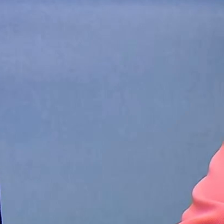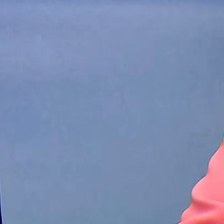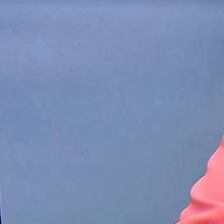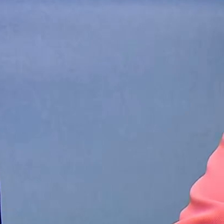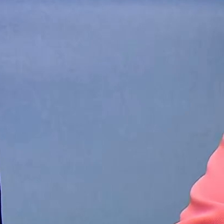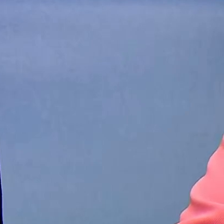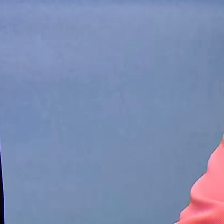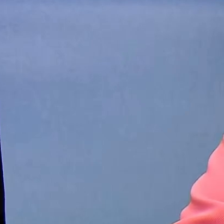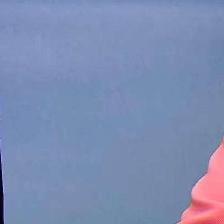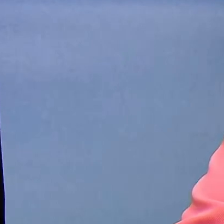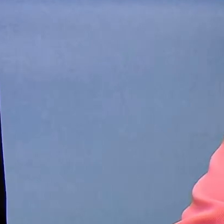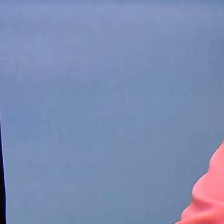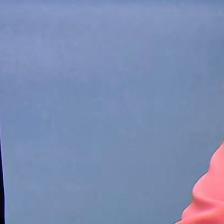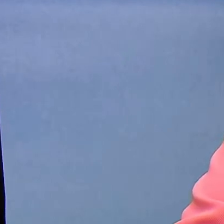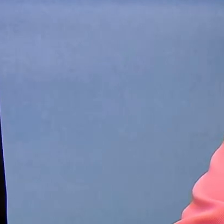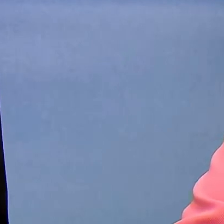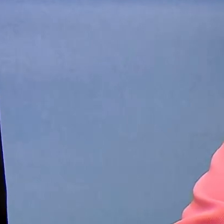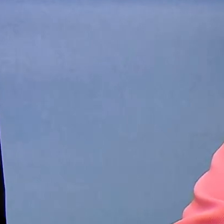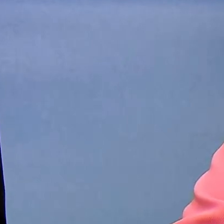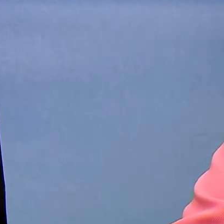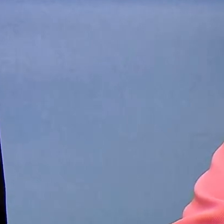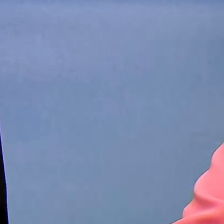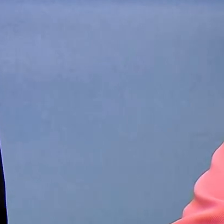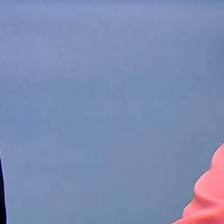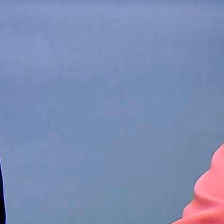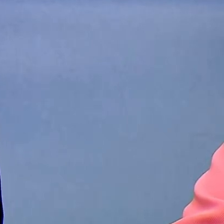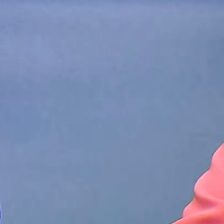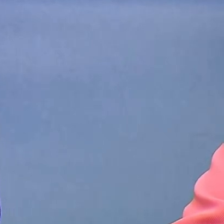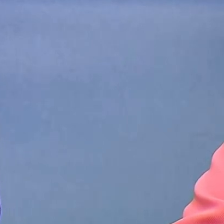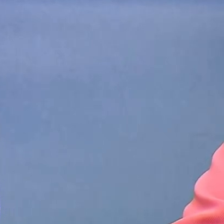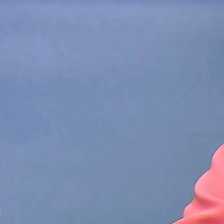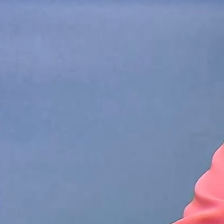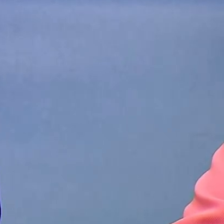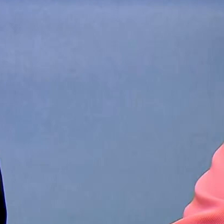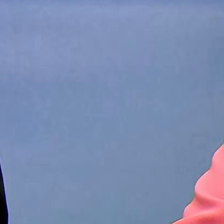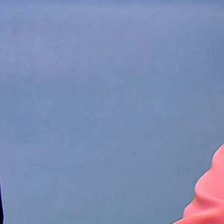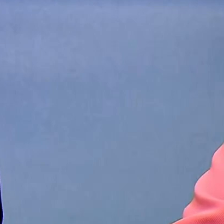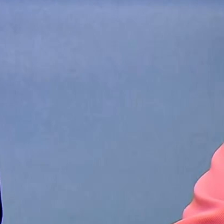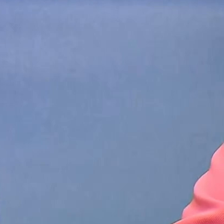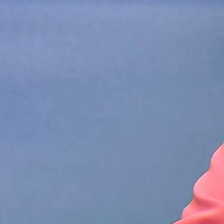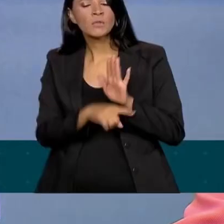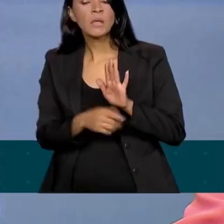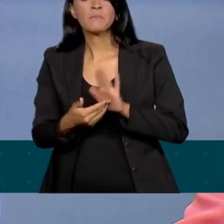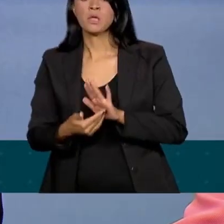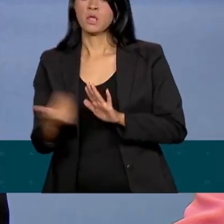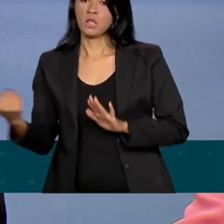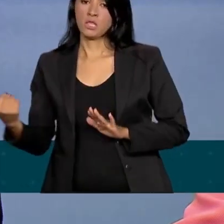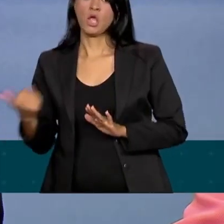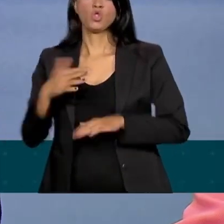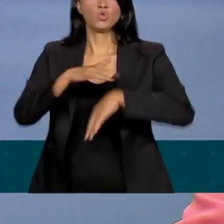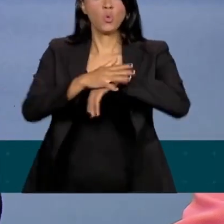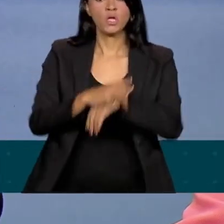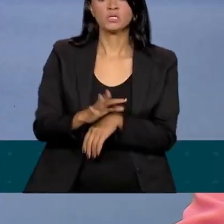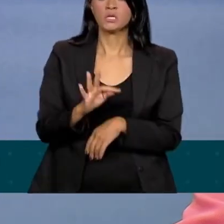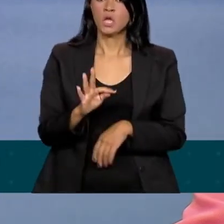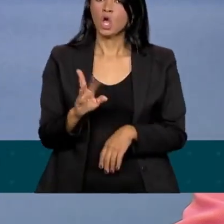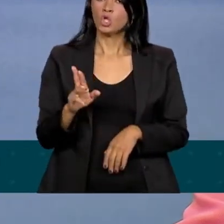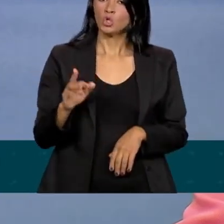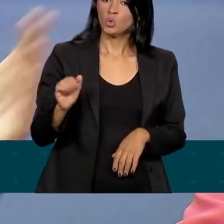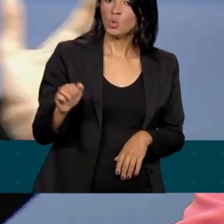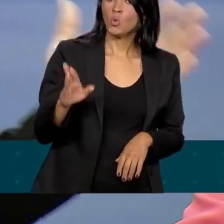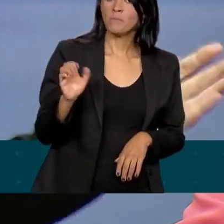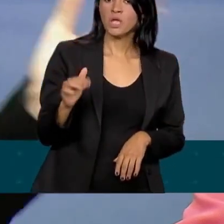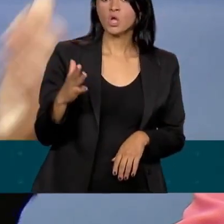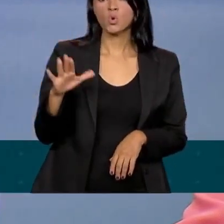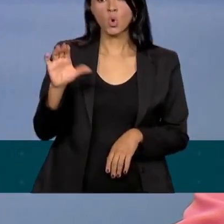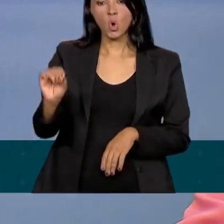York, com uma agenda da eliminação da tuberculose global e não isolada. Porque a gente tem muita